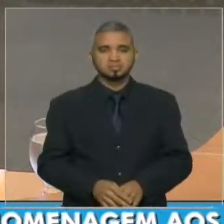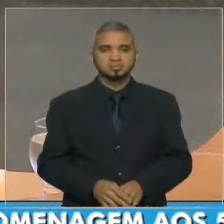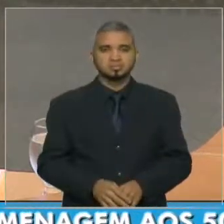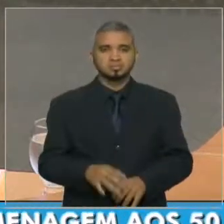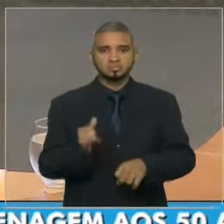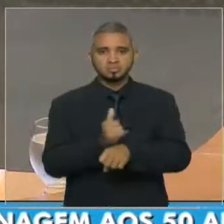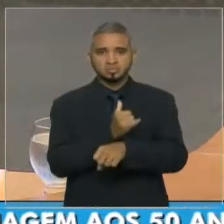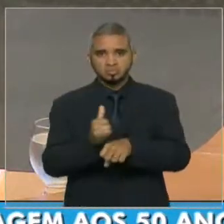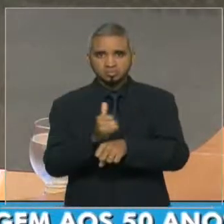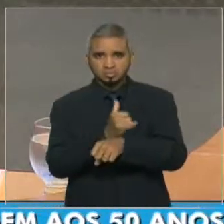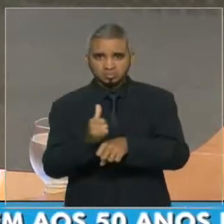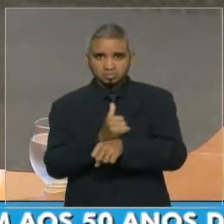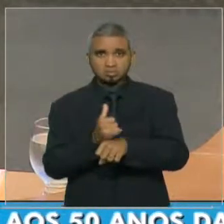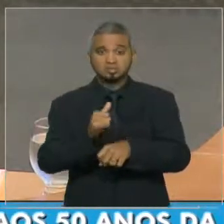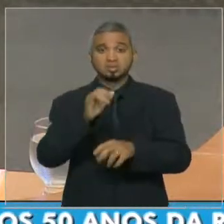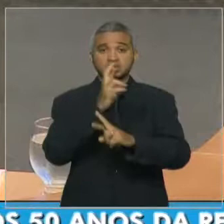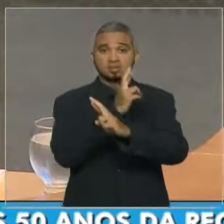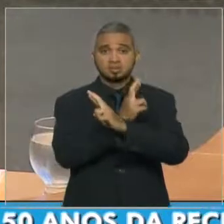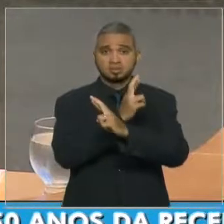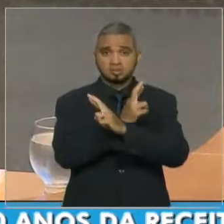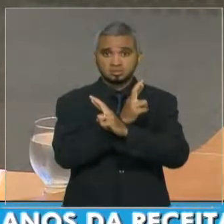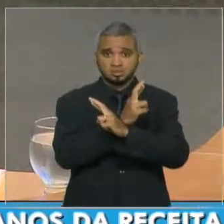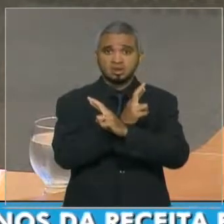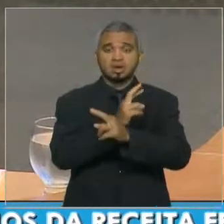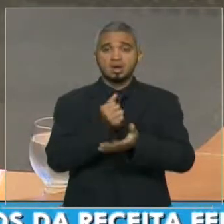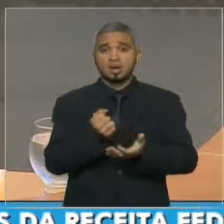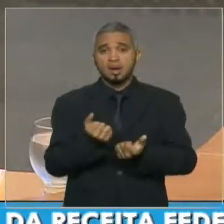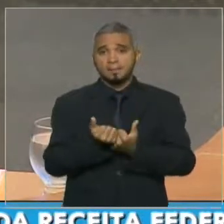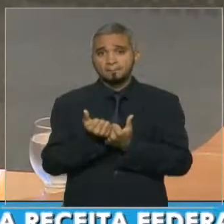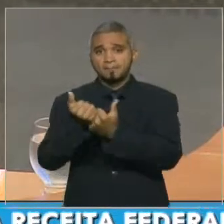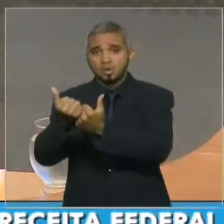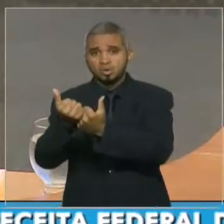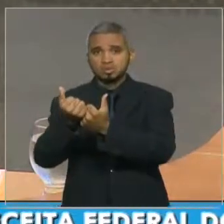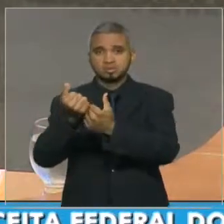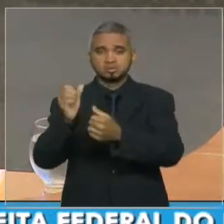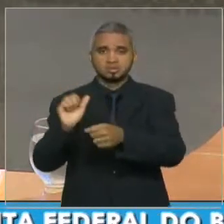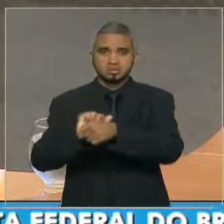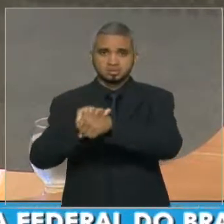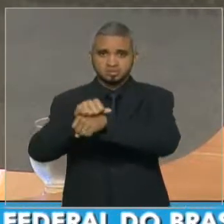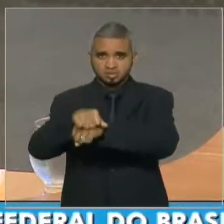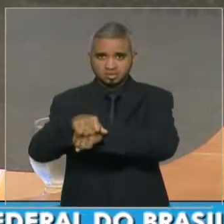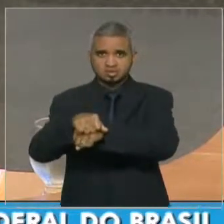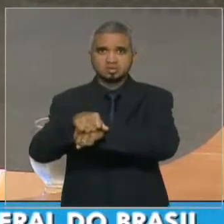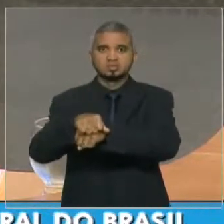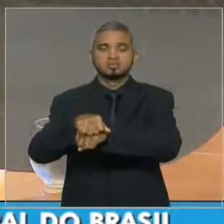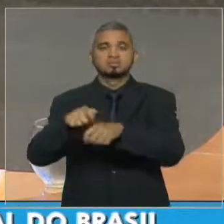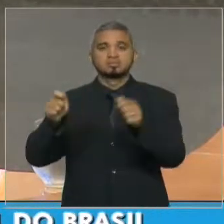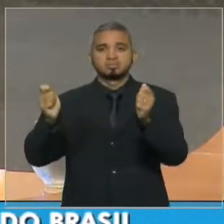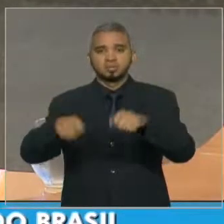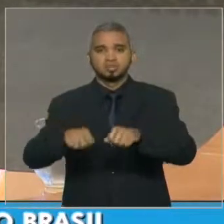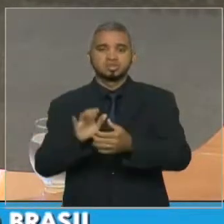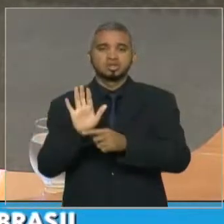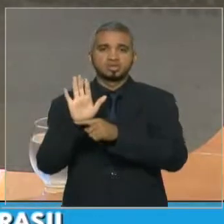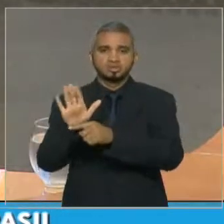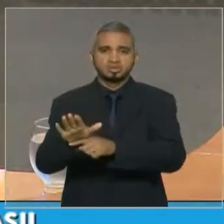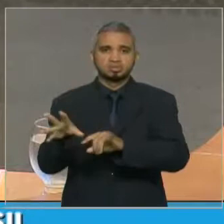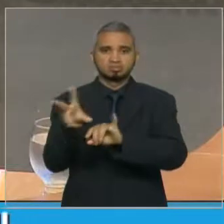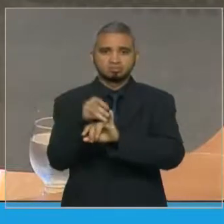Federal vem apoiando as universidades no sentido de incrementar os núcleos de apoio contábil e fiscal, os